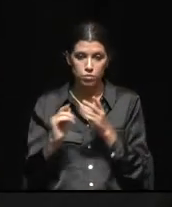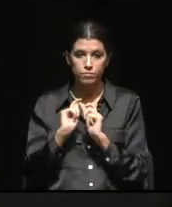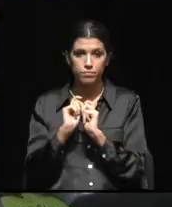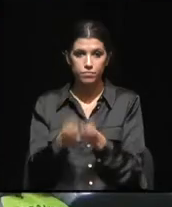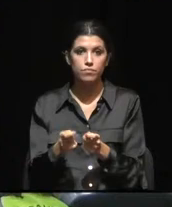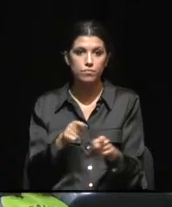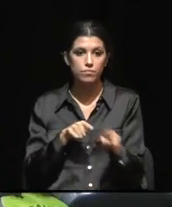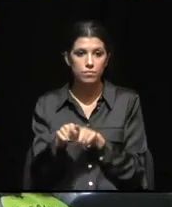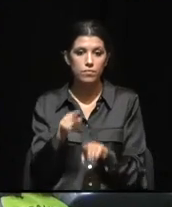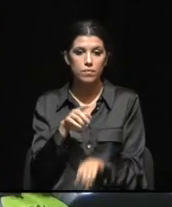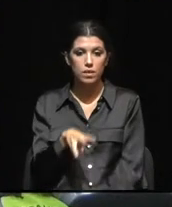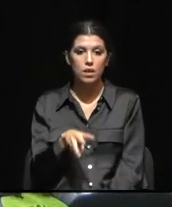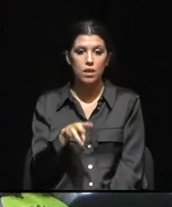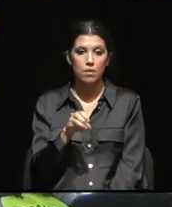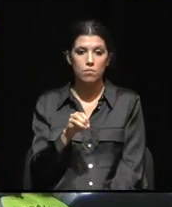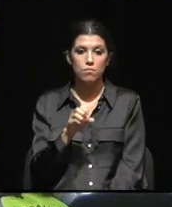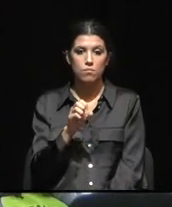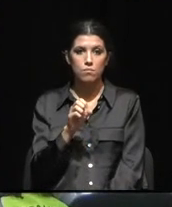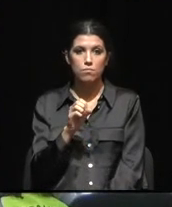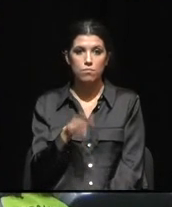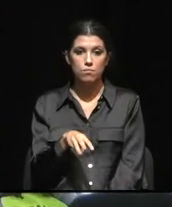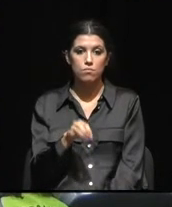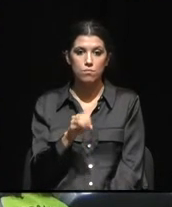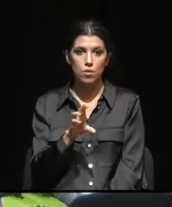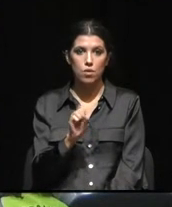palavra ao senhor Deputado Morgado Valente